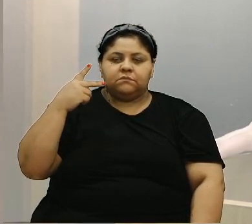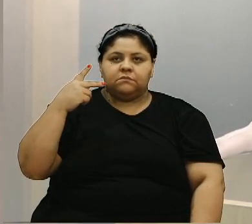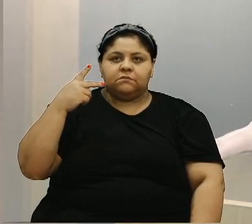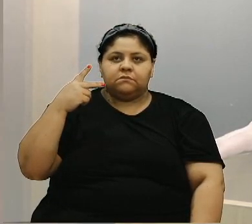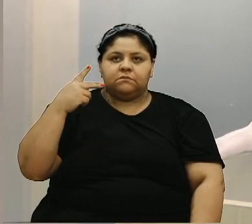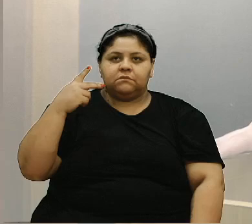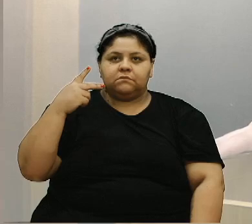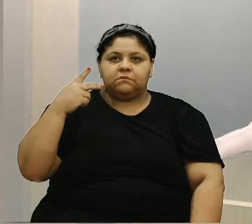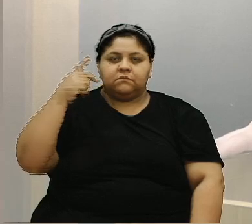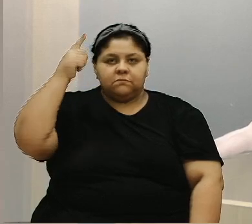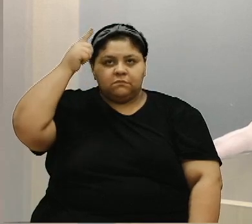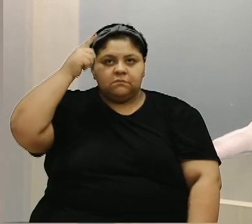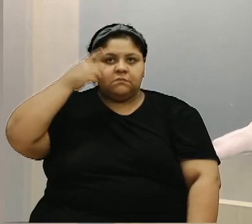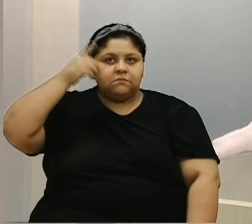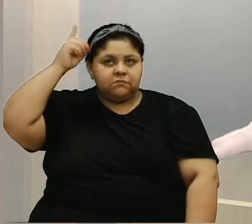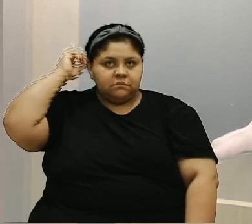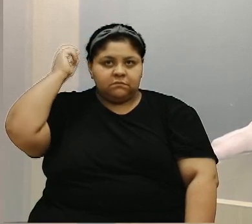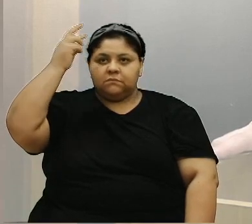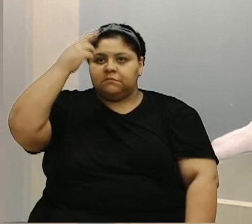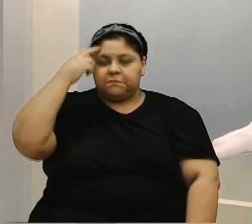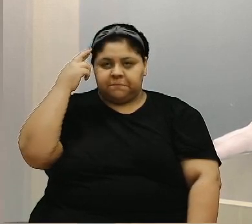tribuna, e do Rafael também.